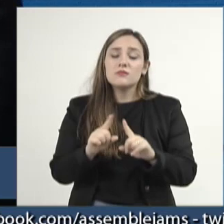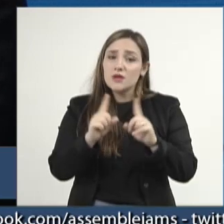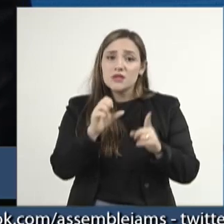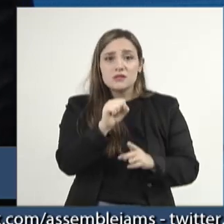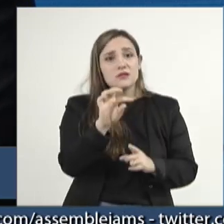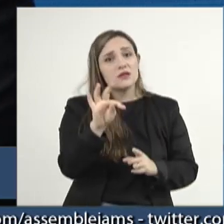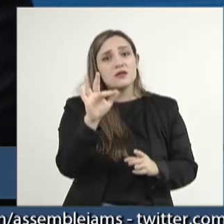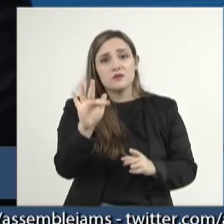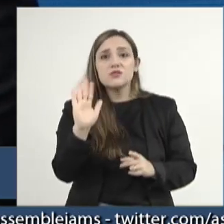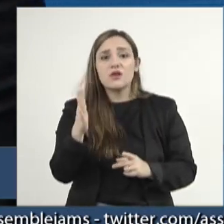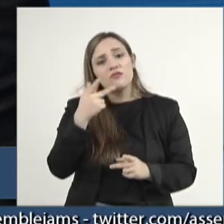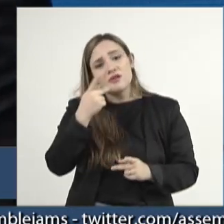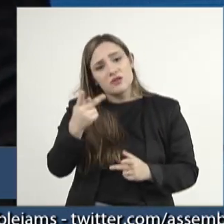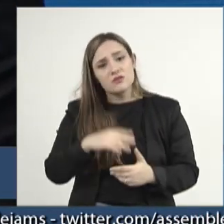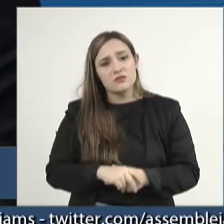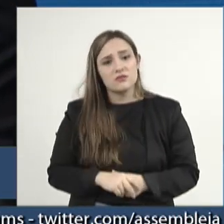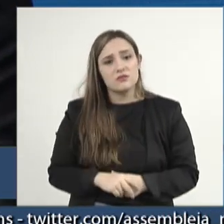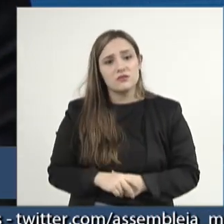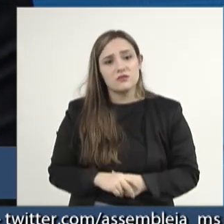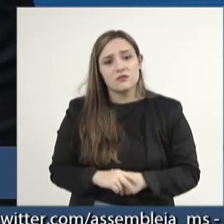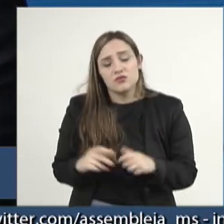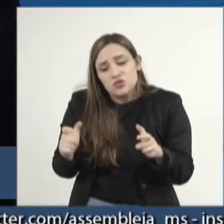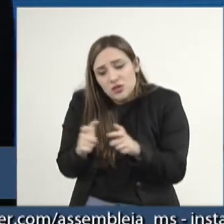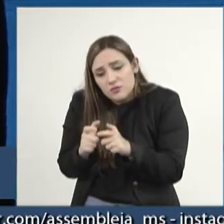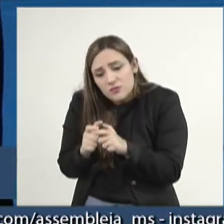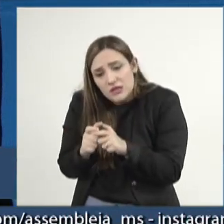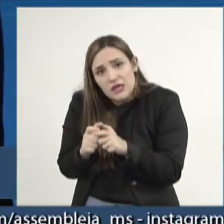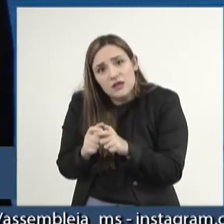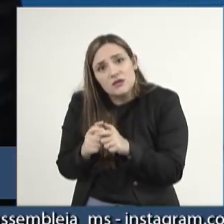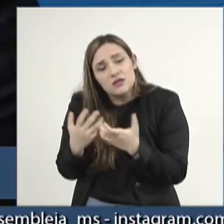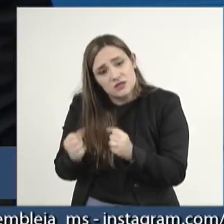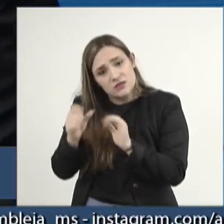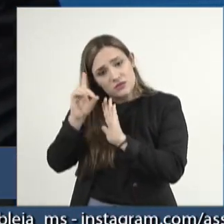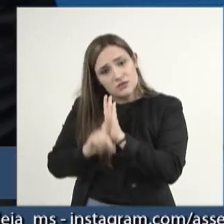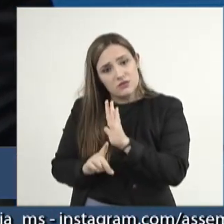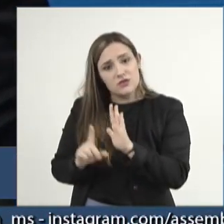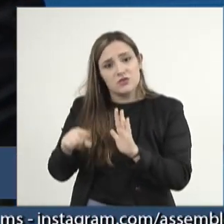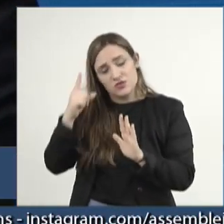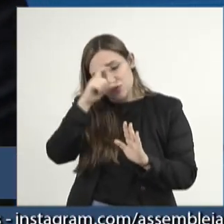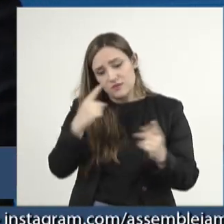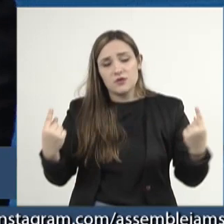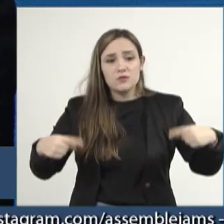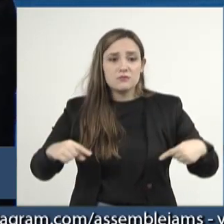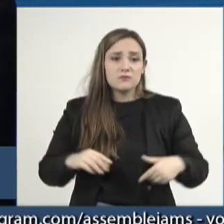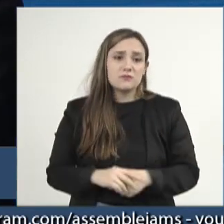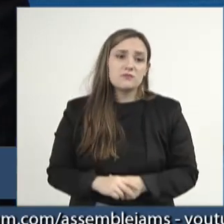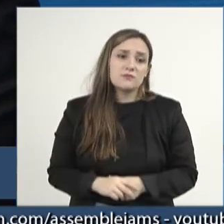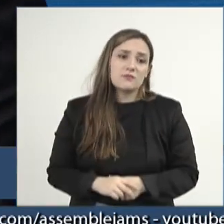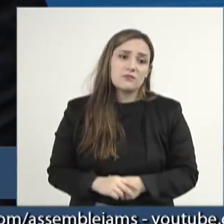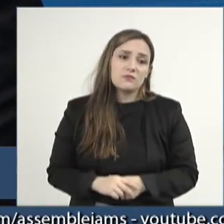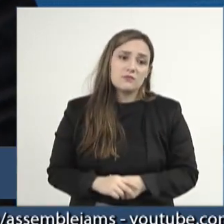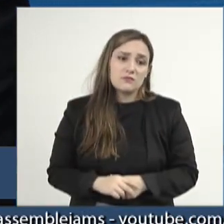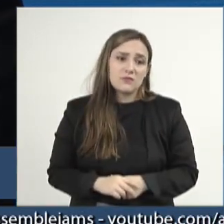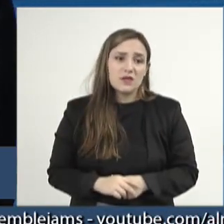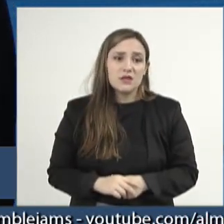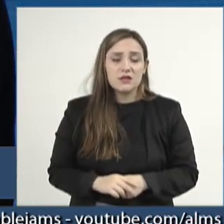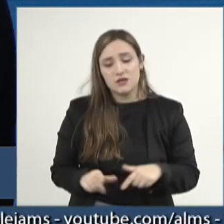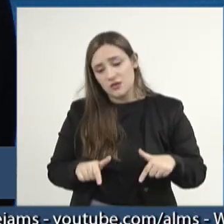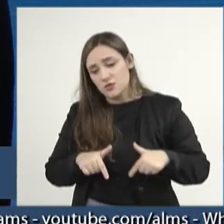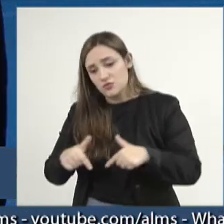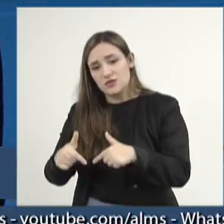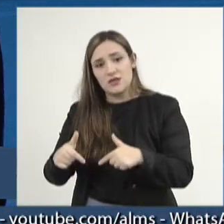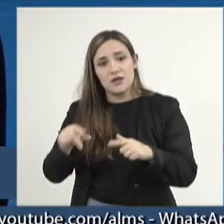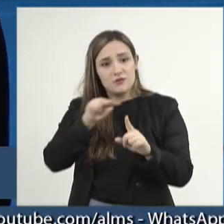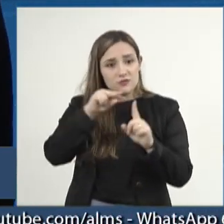Tribunal Federal já tem reconhecido o direito das minorias. Está difícil ser oposição nessa casa e defender pontos de